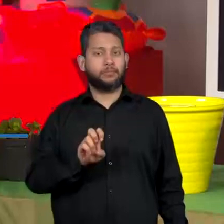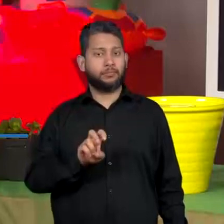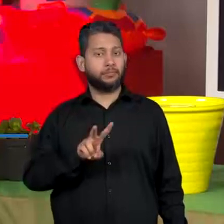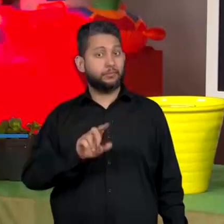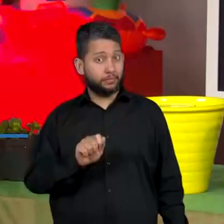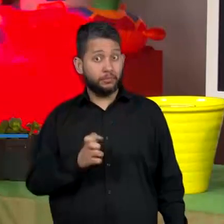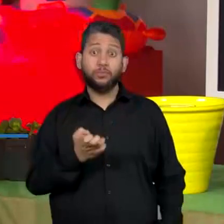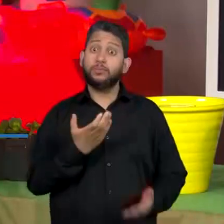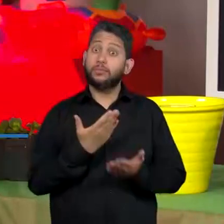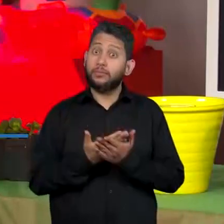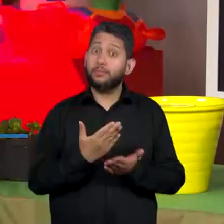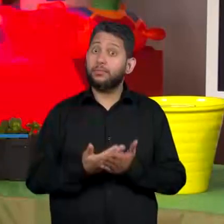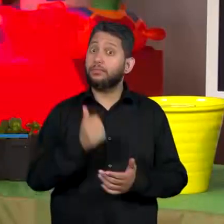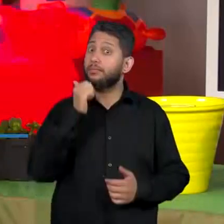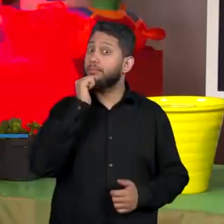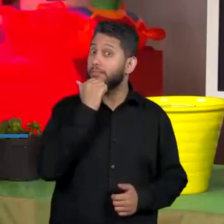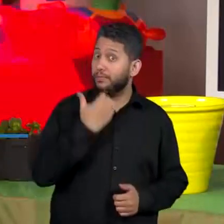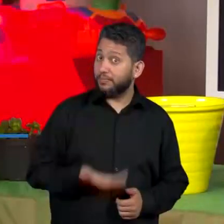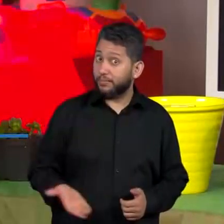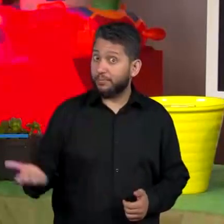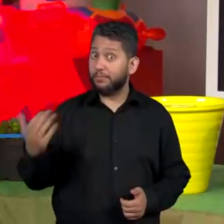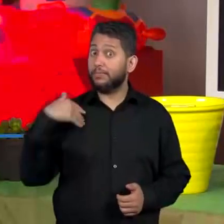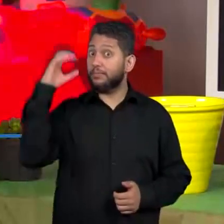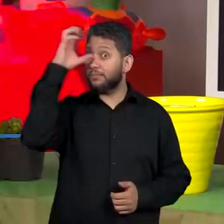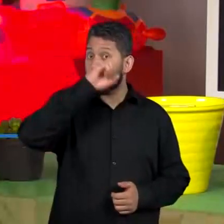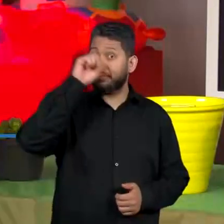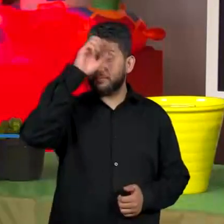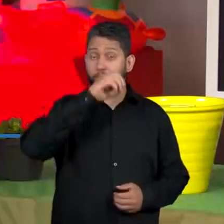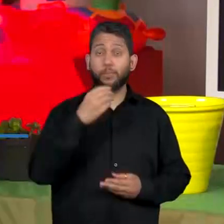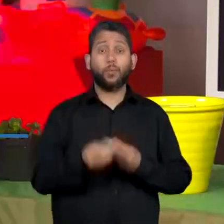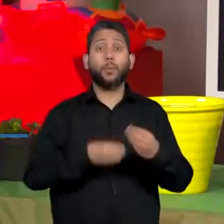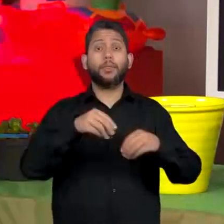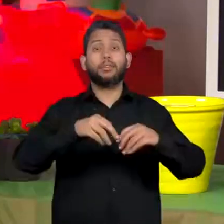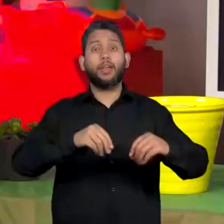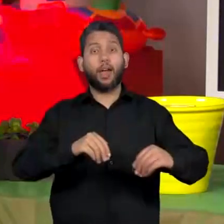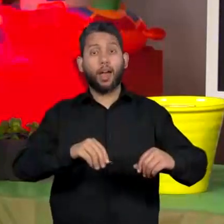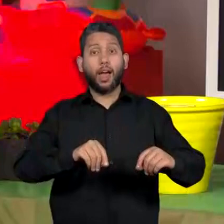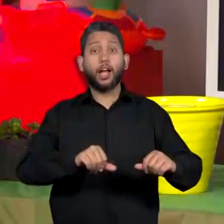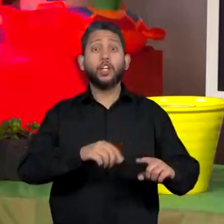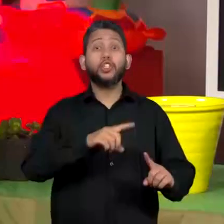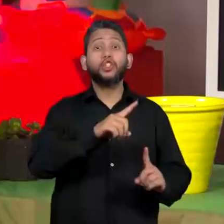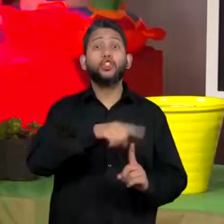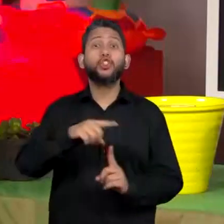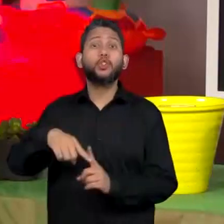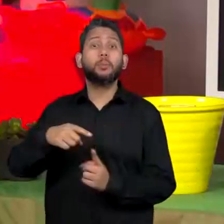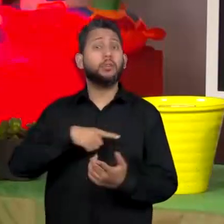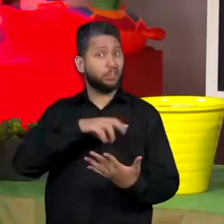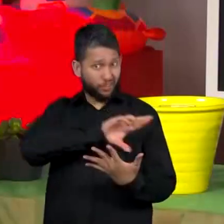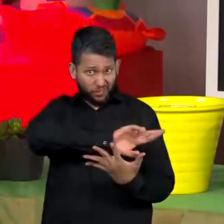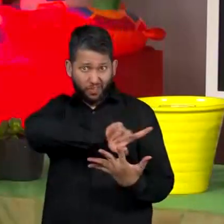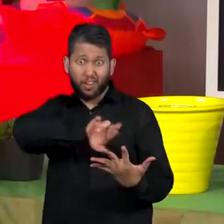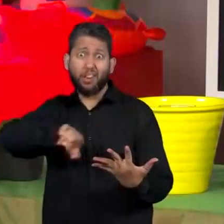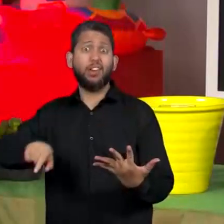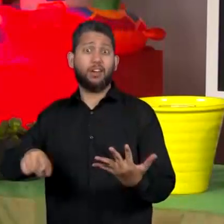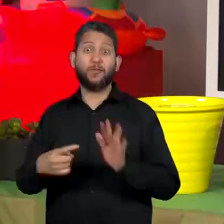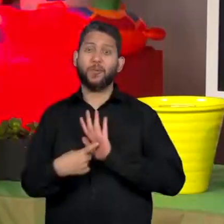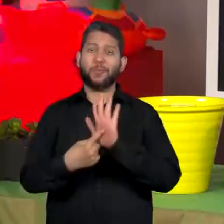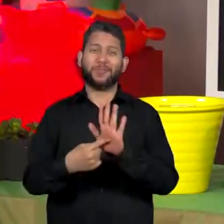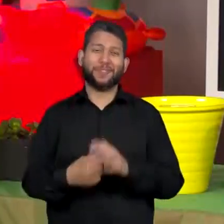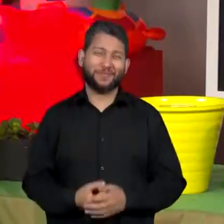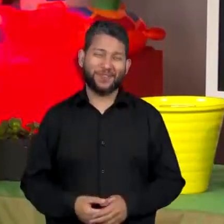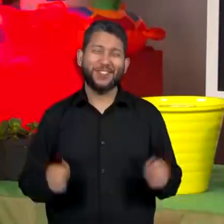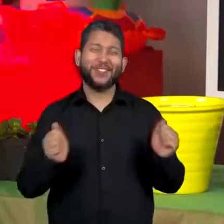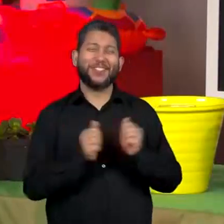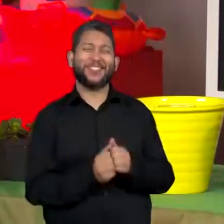mesmo. Vamos aprender um pouquinho mais sobre o solo e seus diferentes tipos, características, enfim. Mas para esta aula,